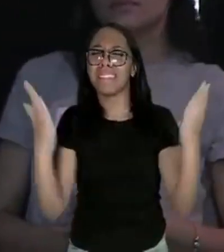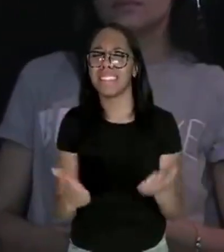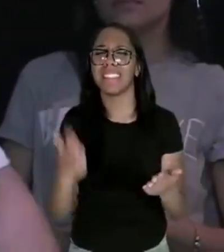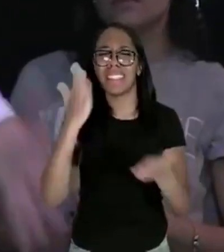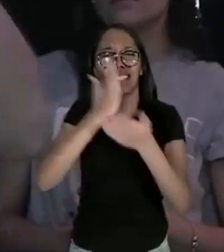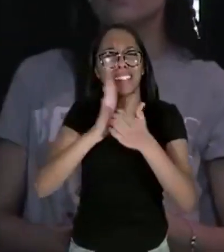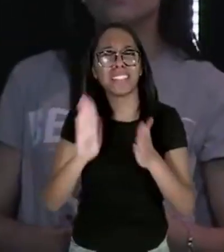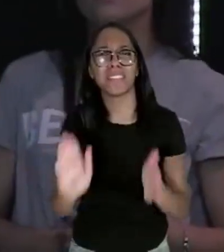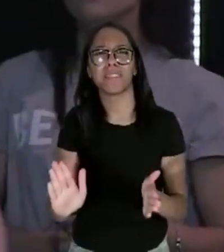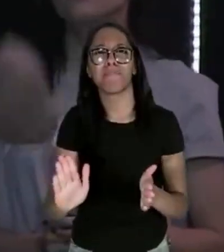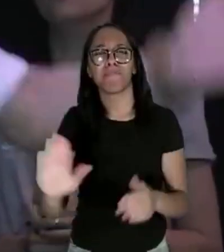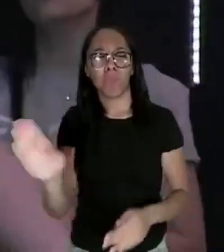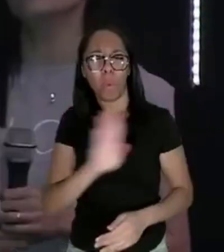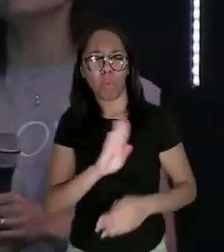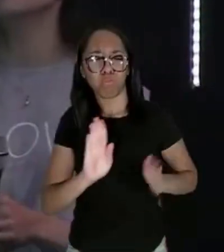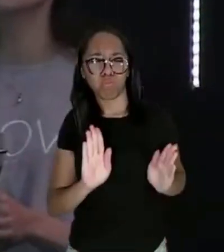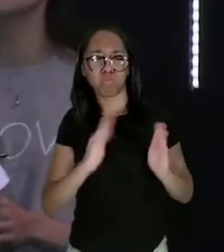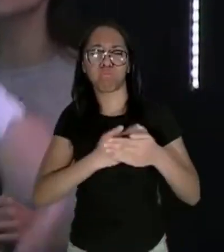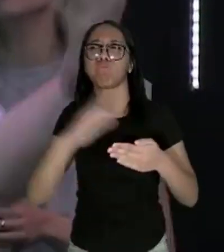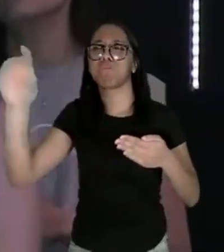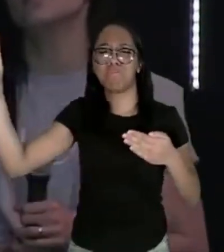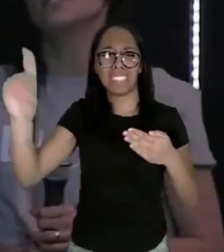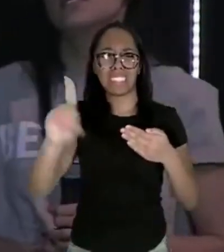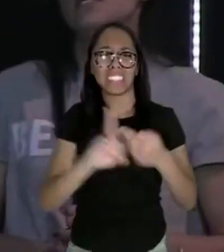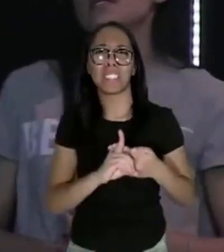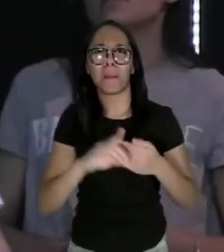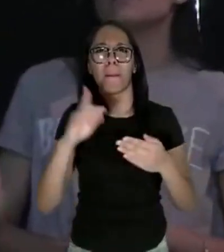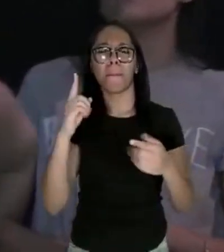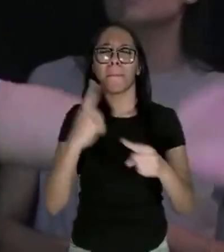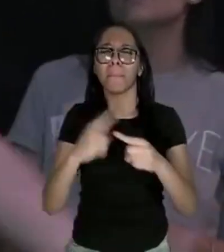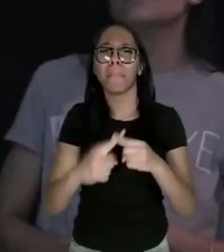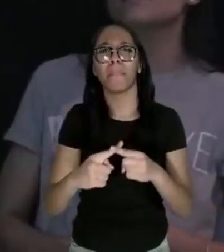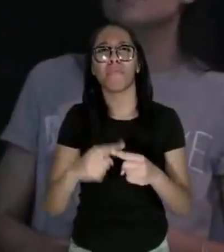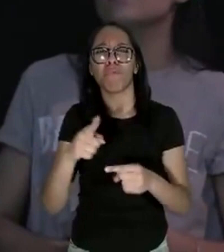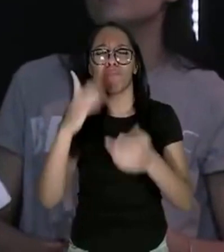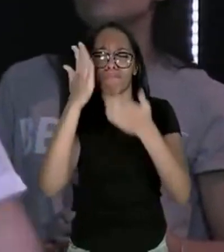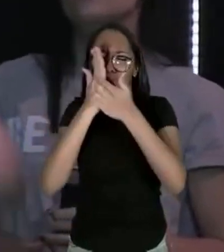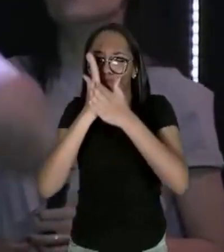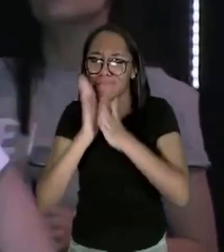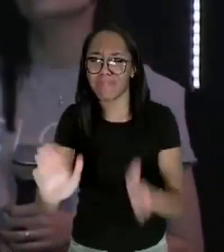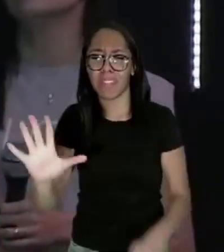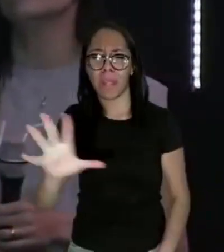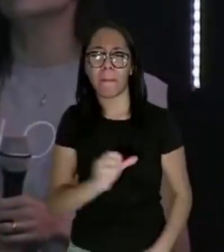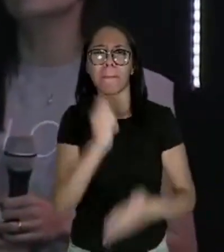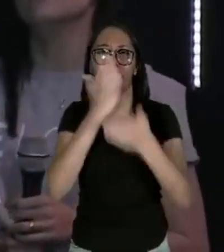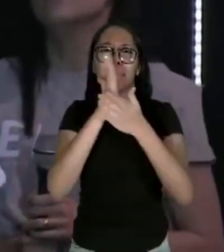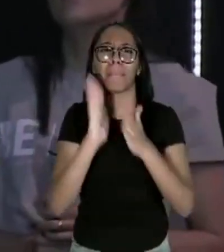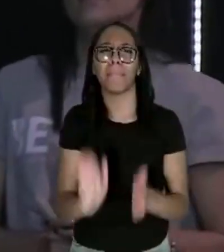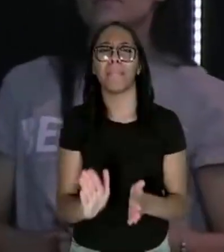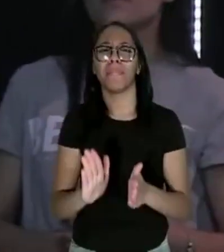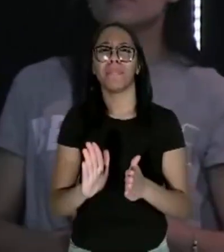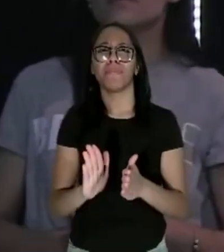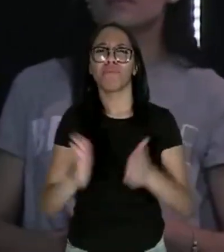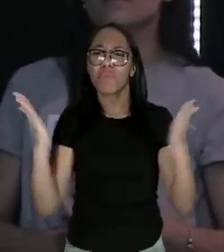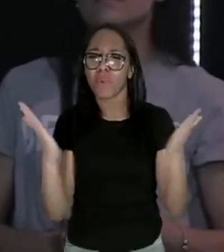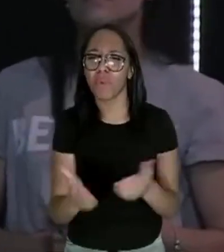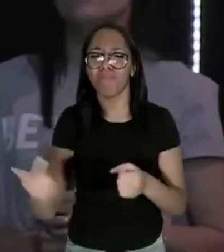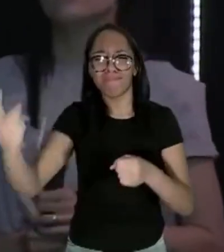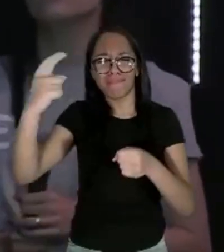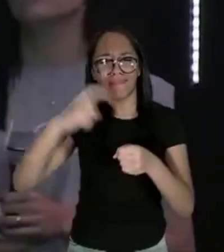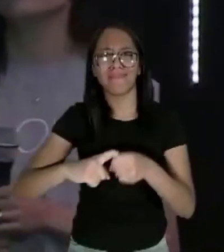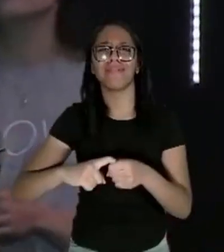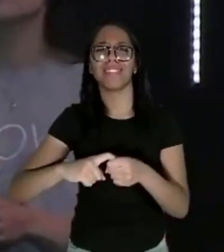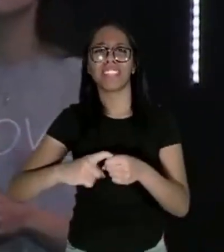abrir a porta? Por que que agora é tanta frescura? É o pé que lavou? É a roupa que tirou? Para de bobagem, enquanto há